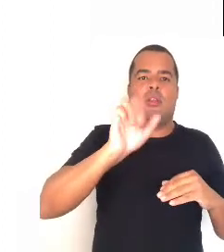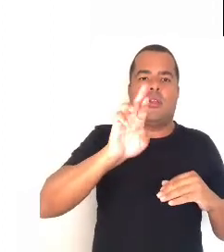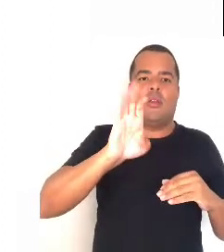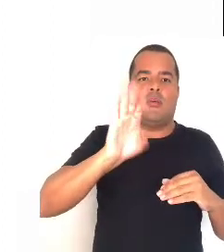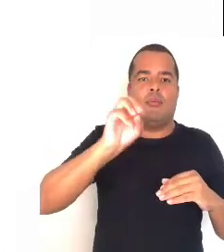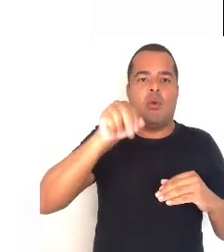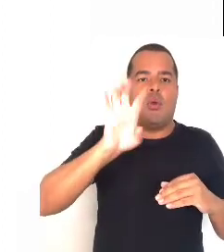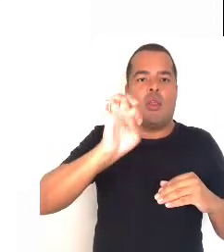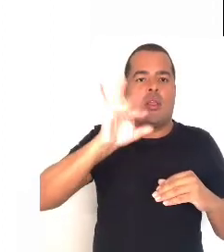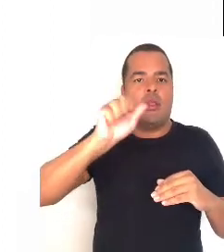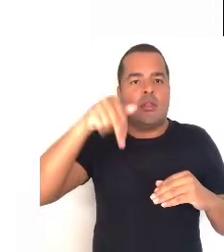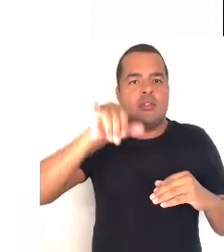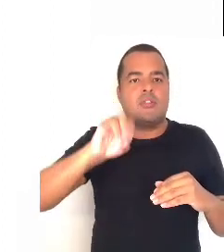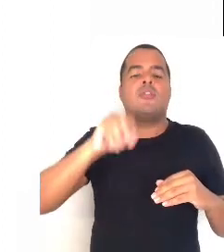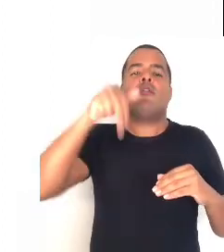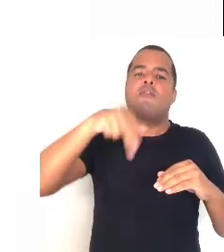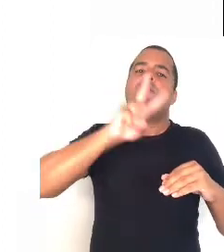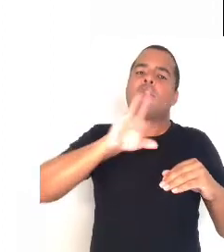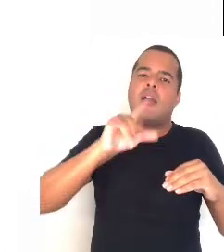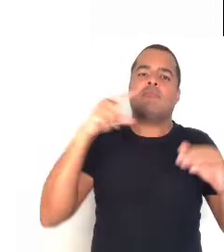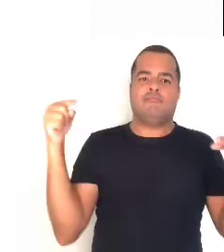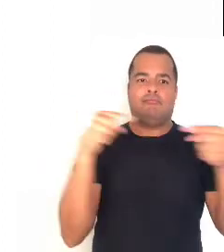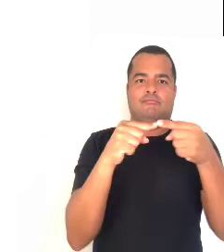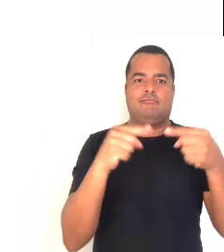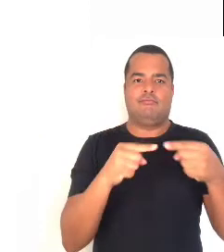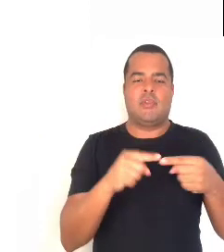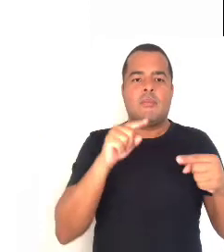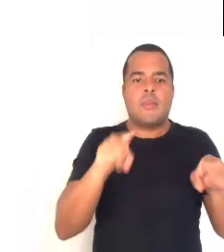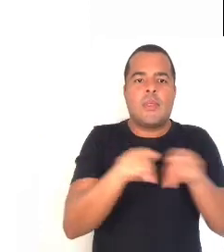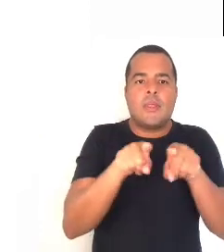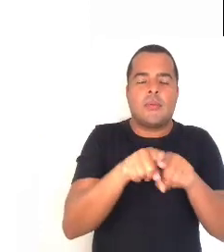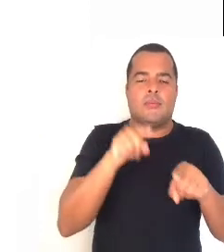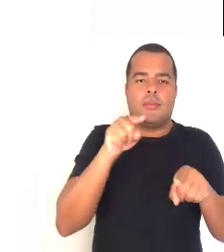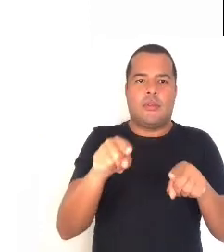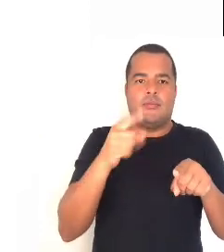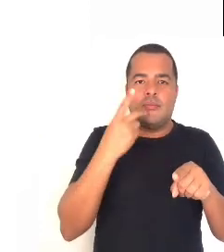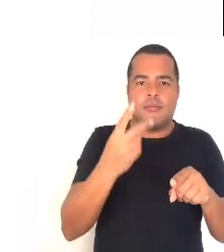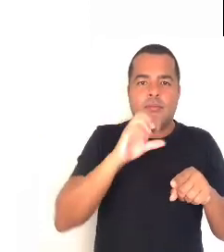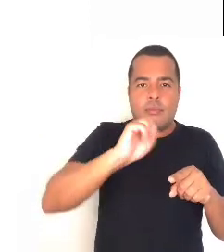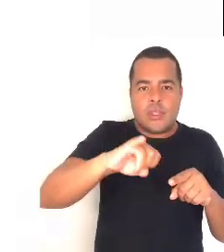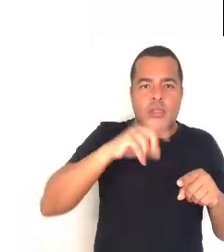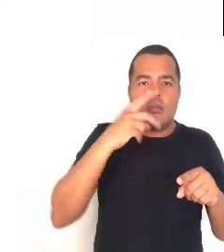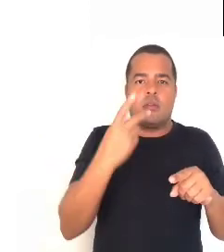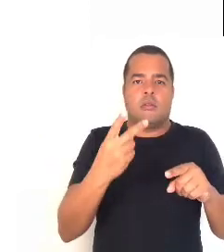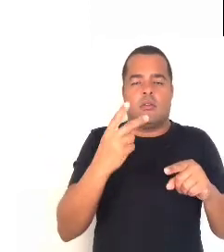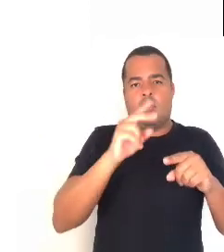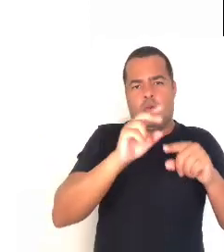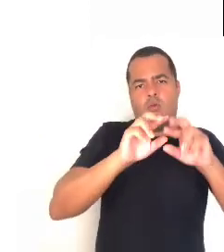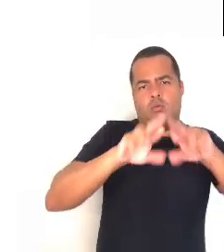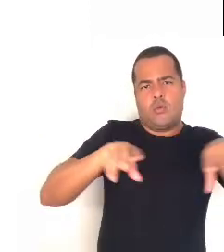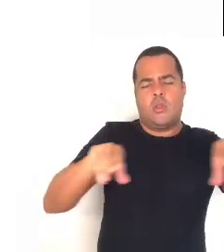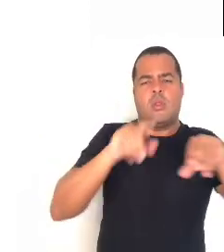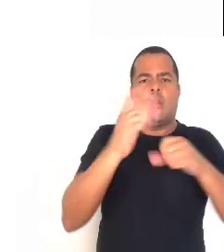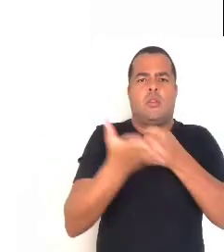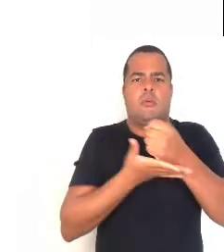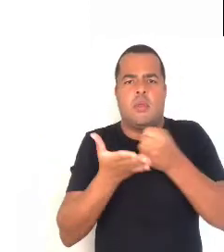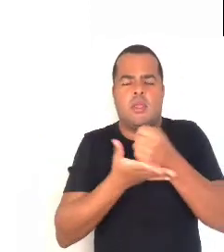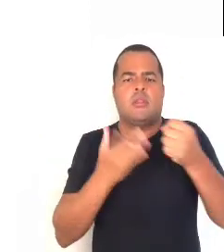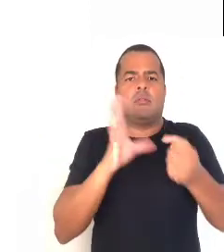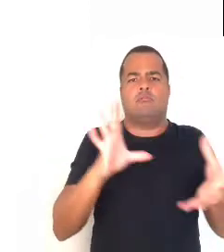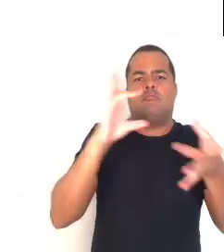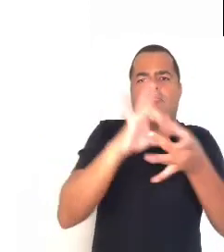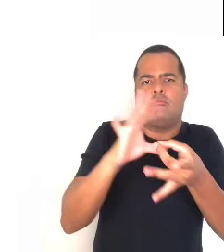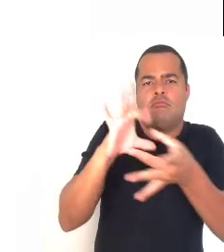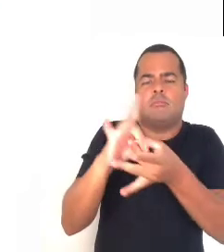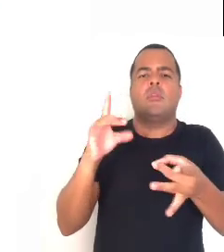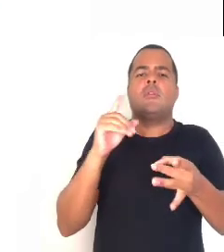E aí o carbocátio ele vai se enquadrar nessa vertente. Né? E nesse processo reacional, quando ele tiver aí o ataque dos pares de elétrons